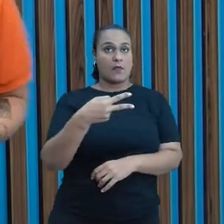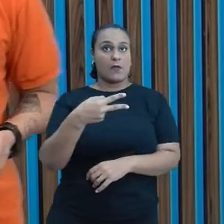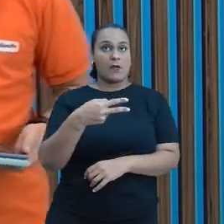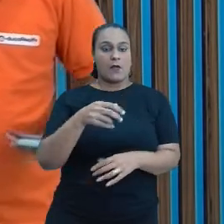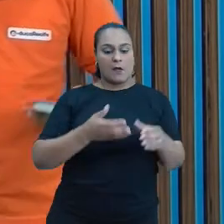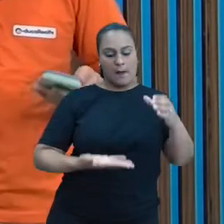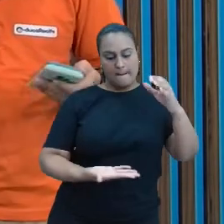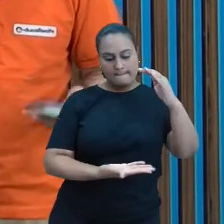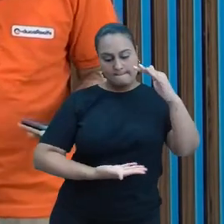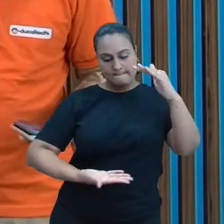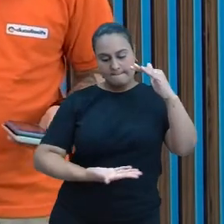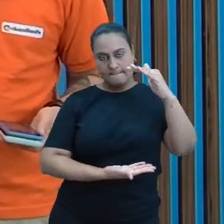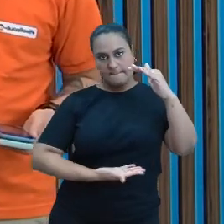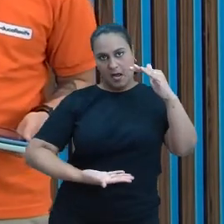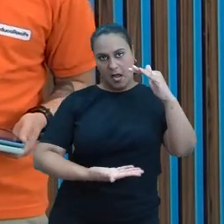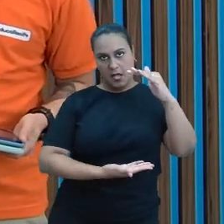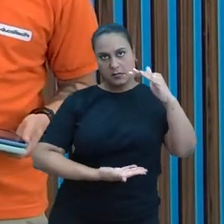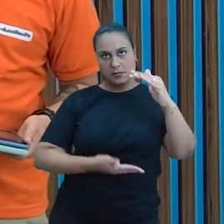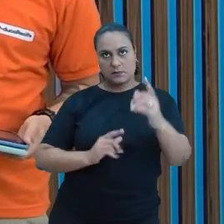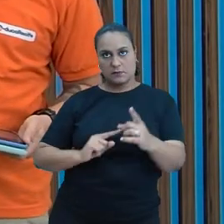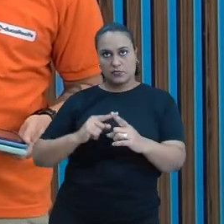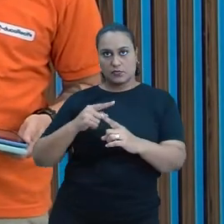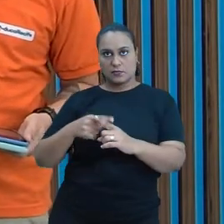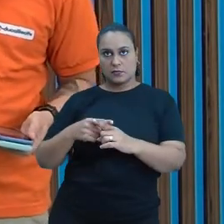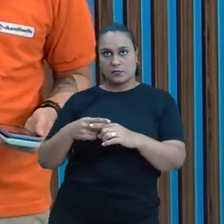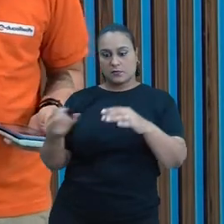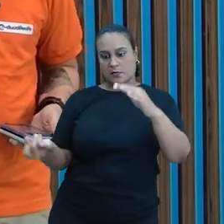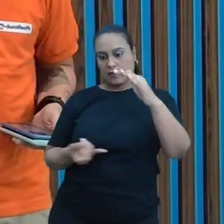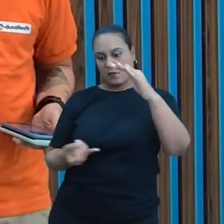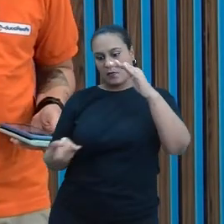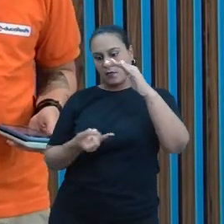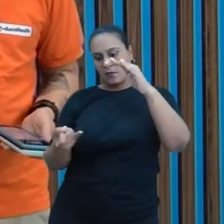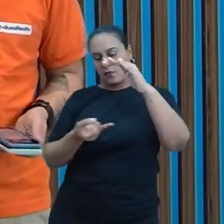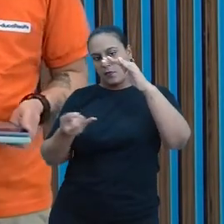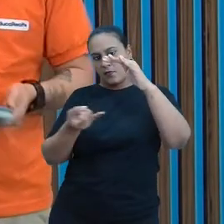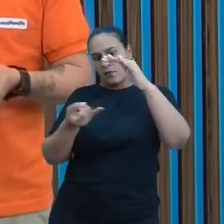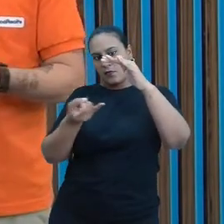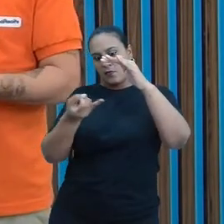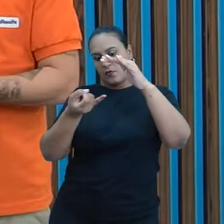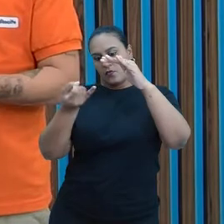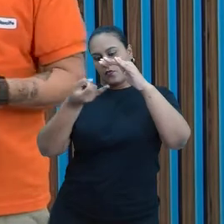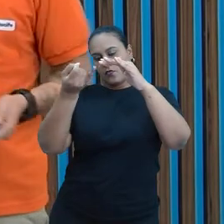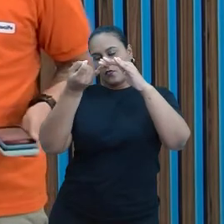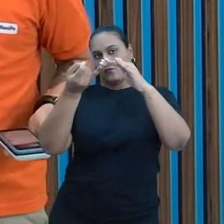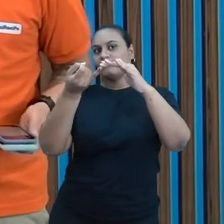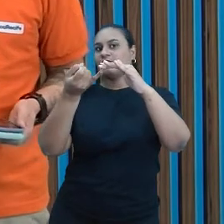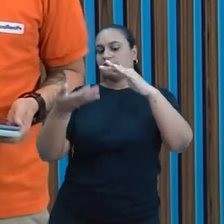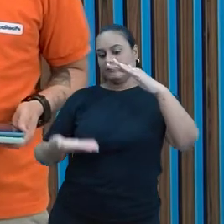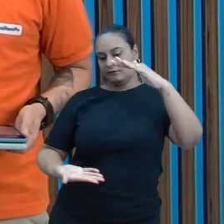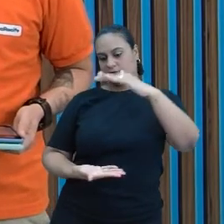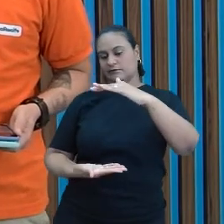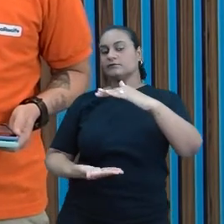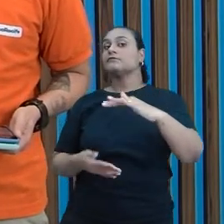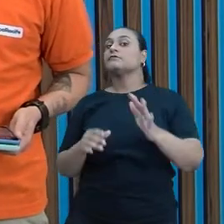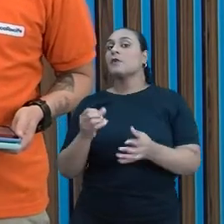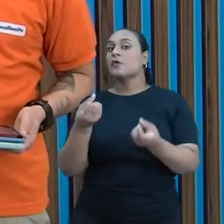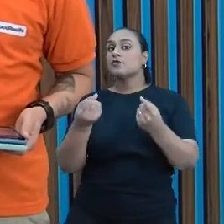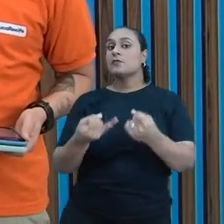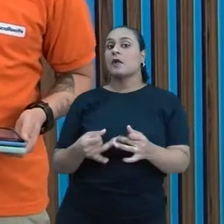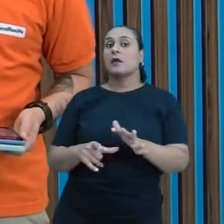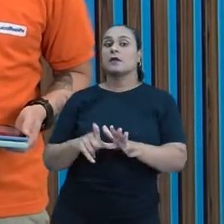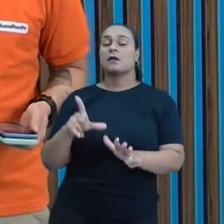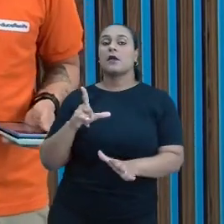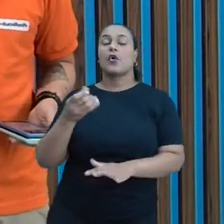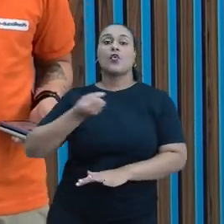ocupado pela base multiplicado pelo número de vezes do fatiamento. Então, como eu tinha dito anteriormente,